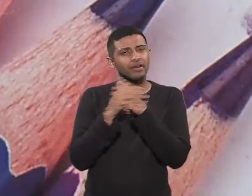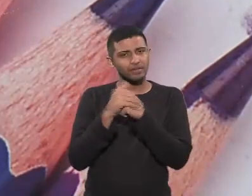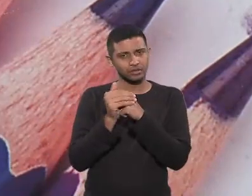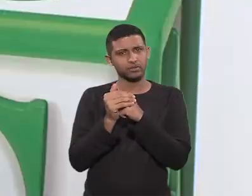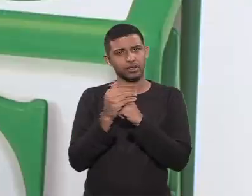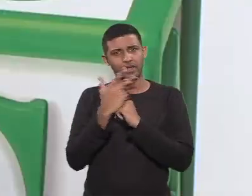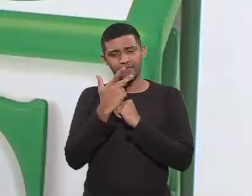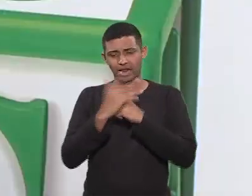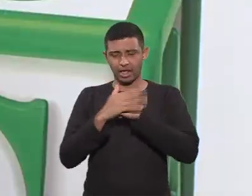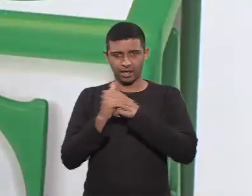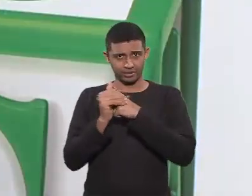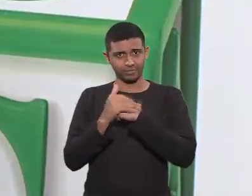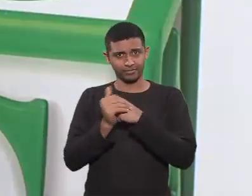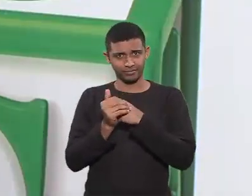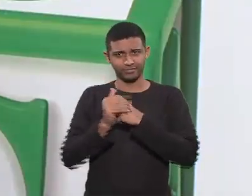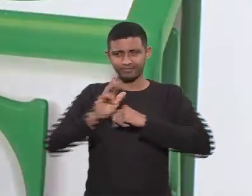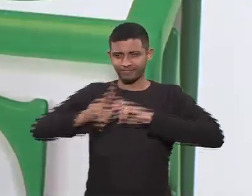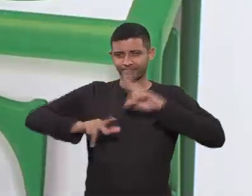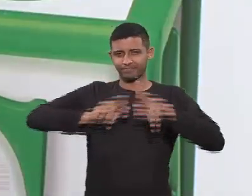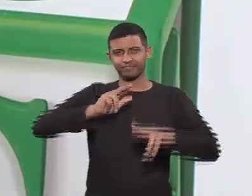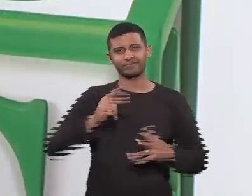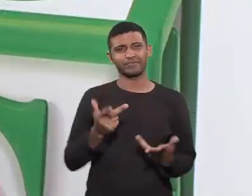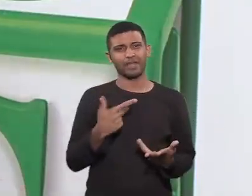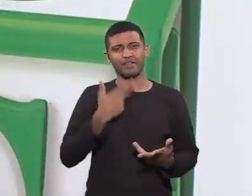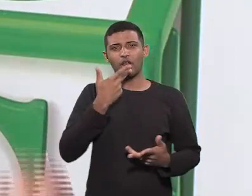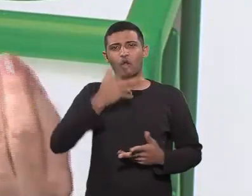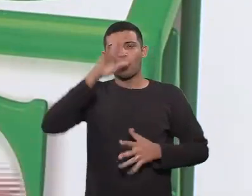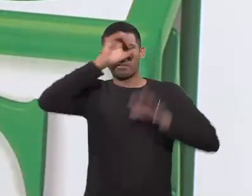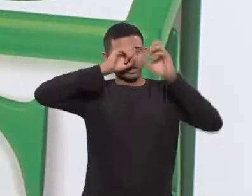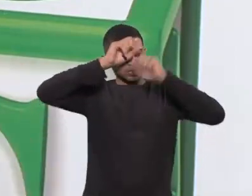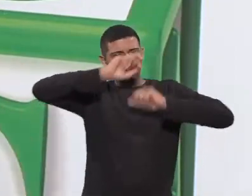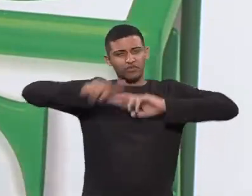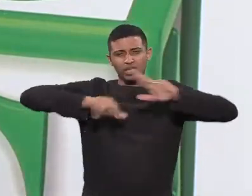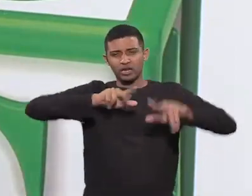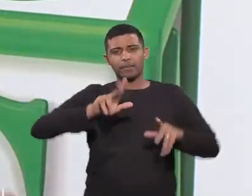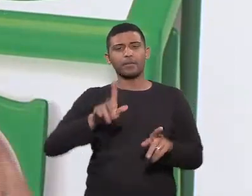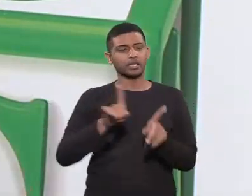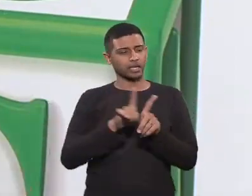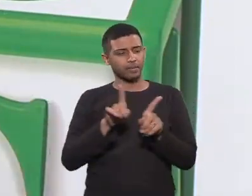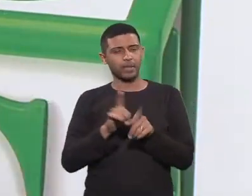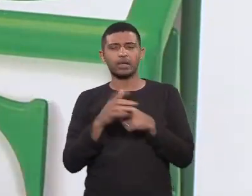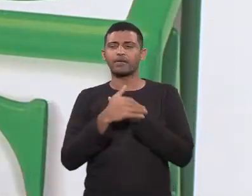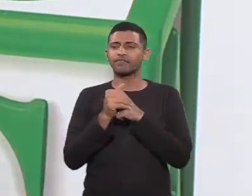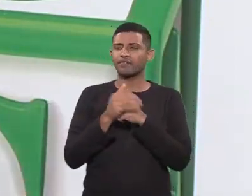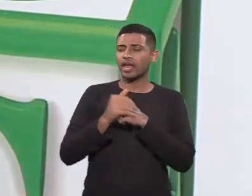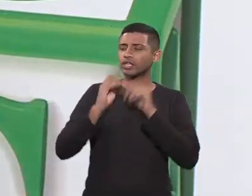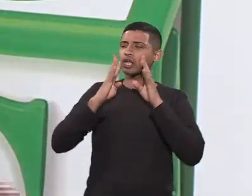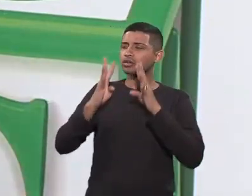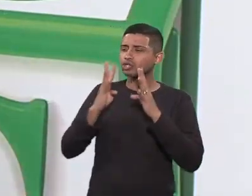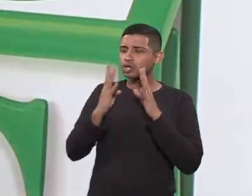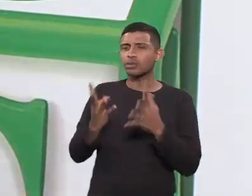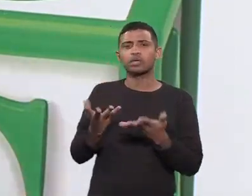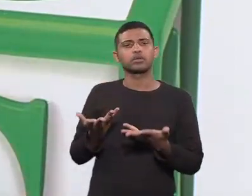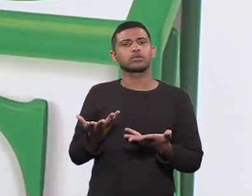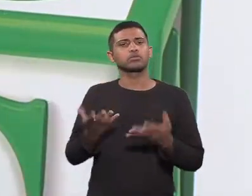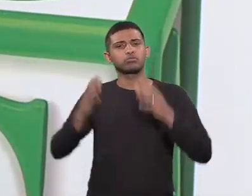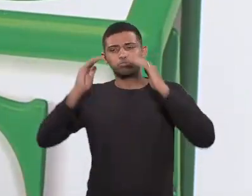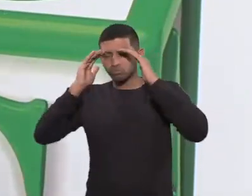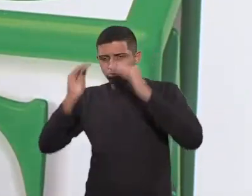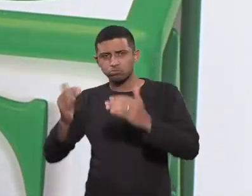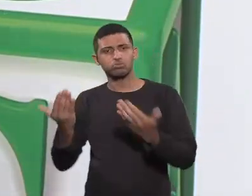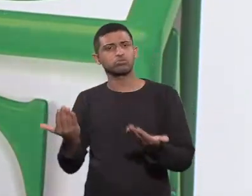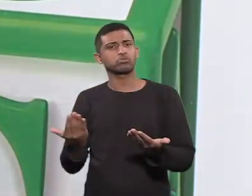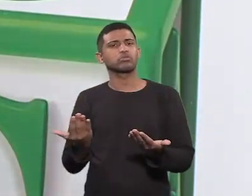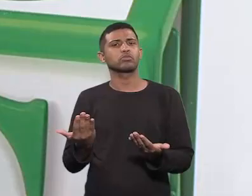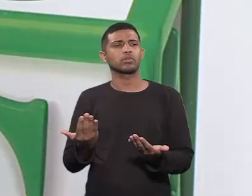afeto. Afeto. Falar dos diferentes tipos de aprendizado, mas também do afeto, né? Do respeito. Né? Como a gente consegue